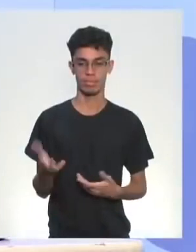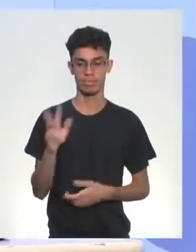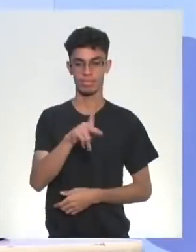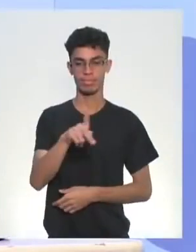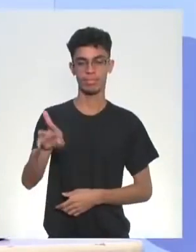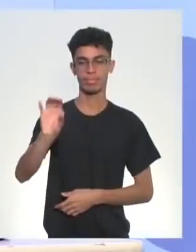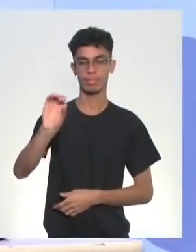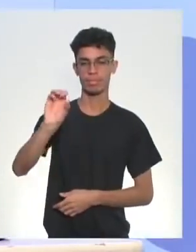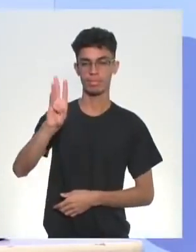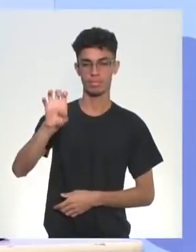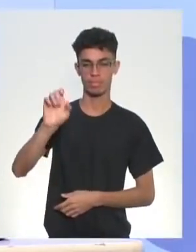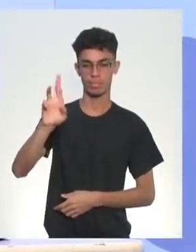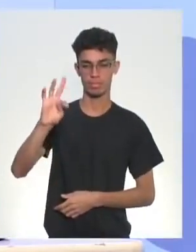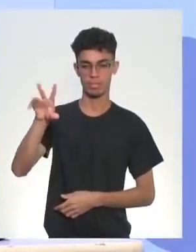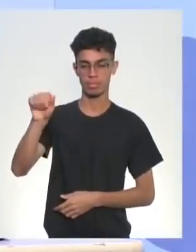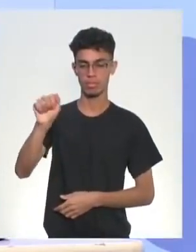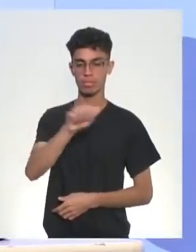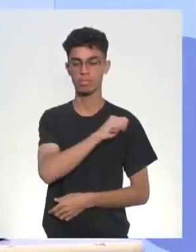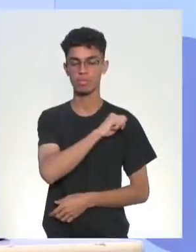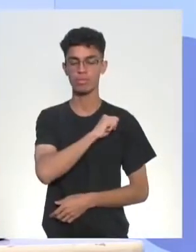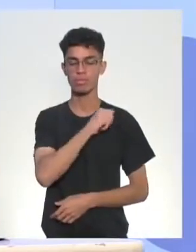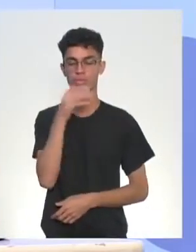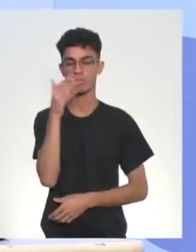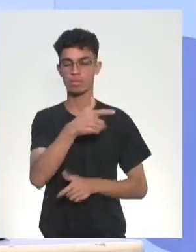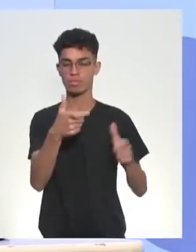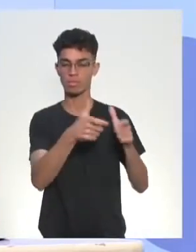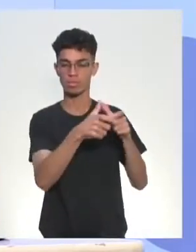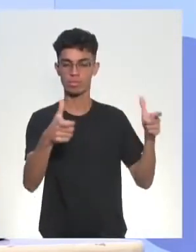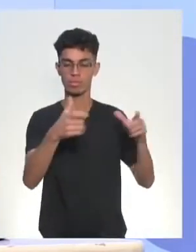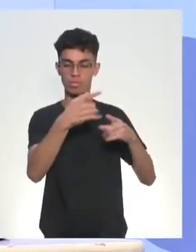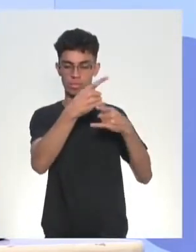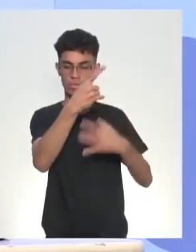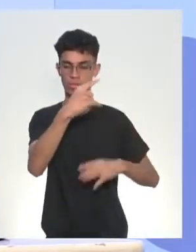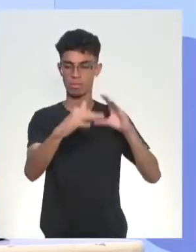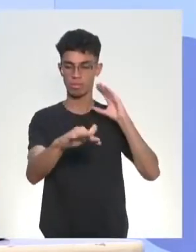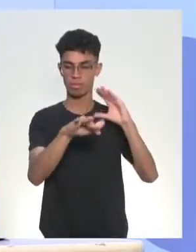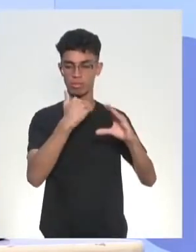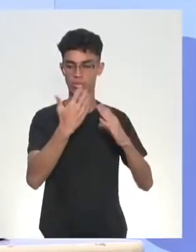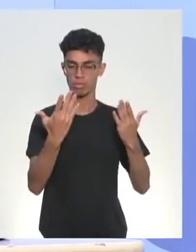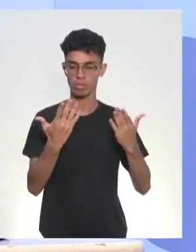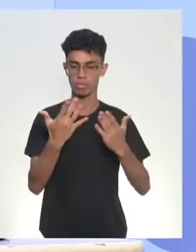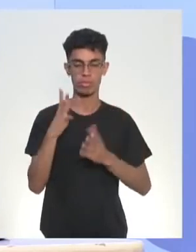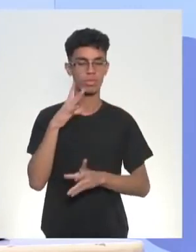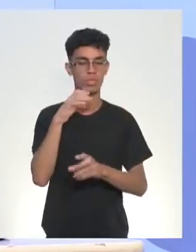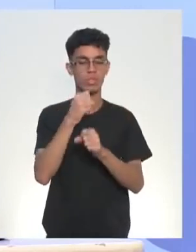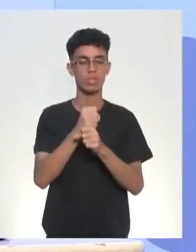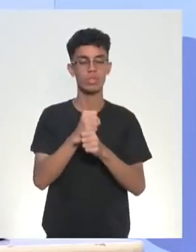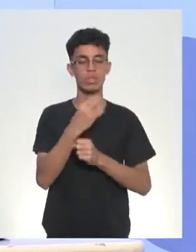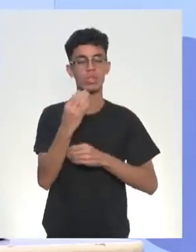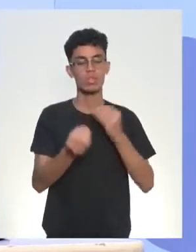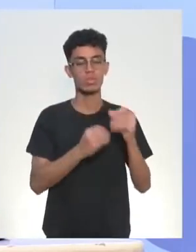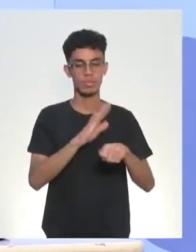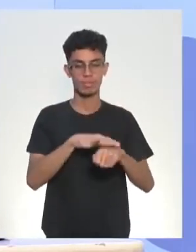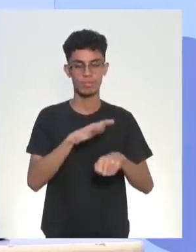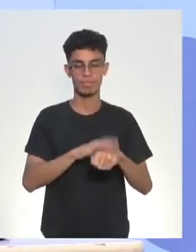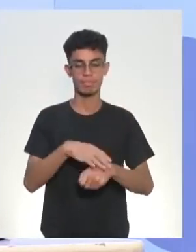Professora Roberta, os alunos estão participando em massa. Colocaram lá no chat até a continha e